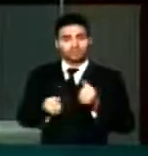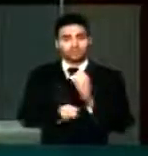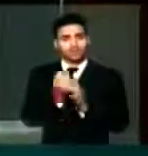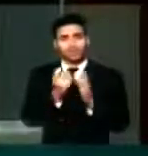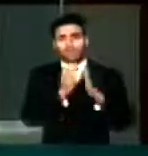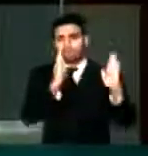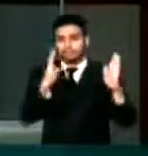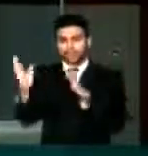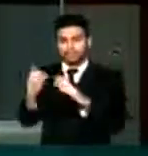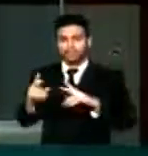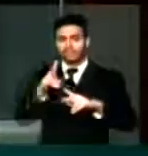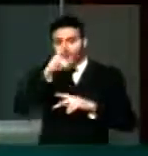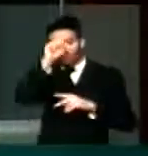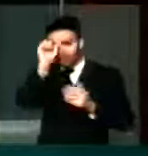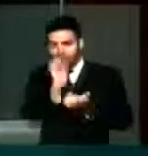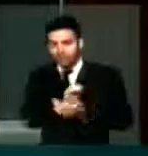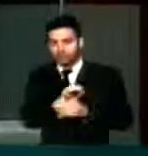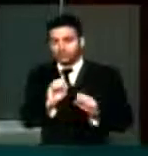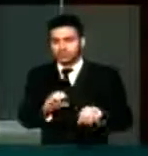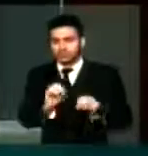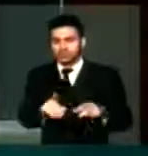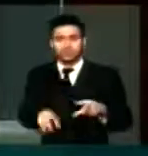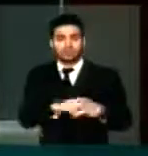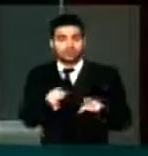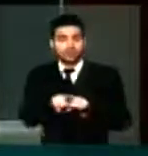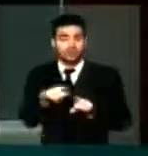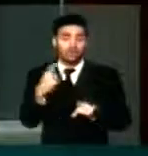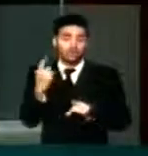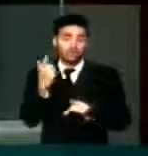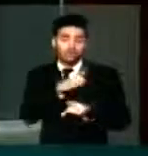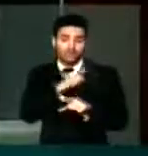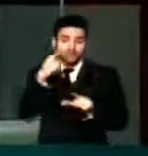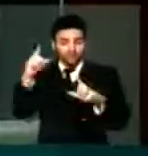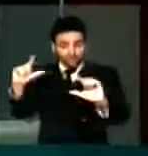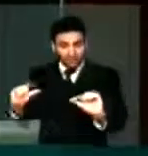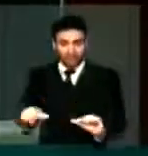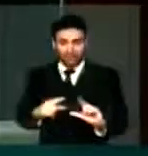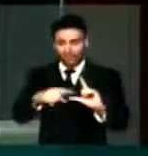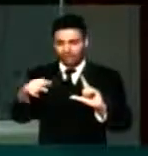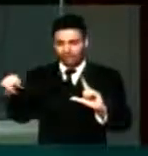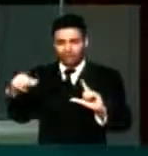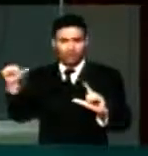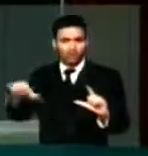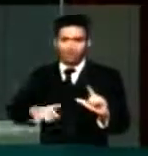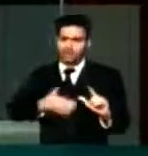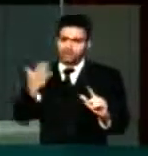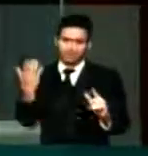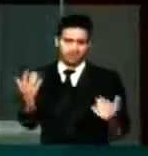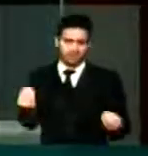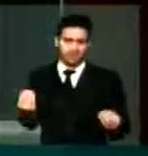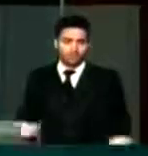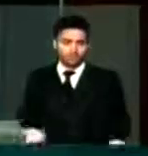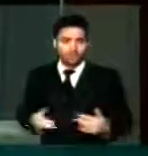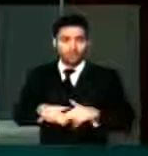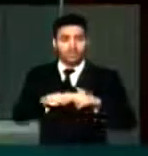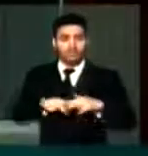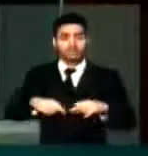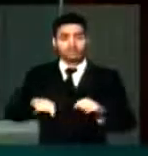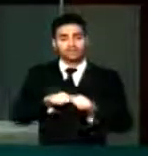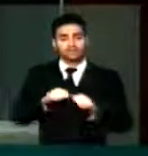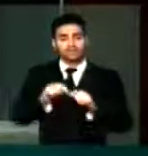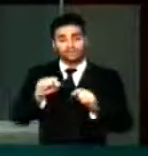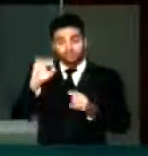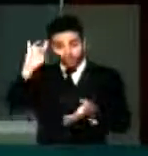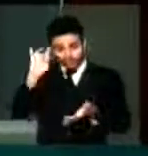para fortalecimento da educação, para nós diminuirmos esses dados, que é uma catástrofe para a nossa nação, e fazer com que,